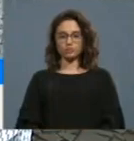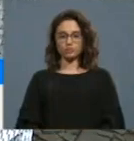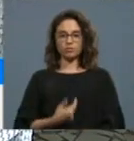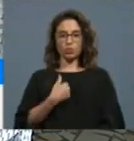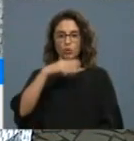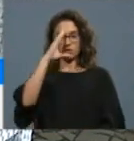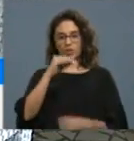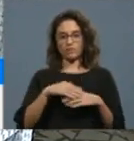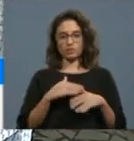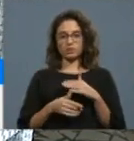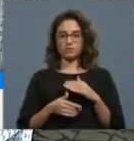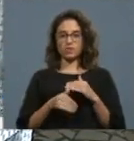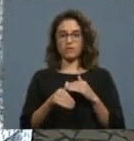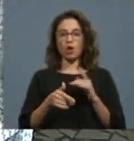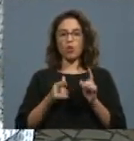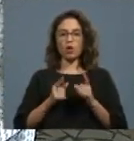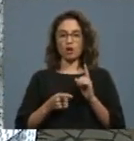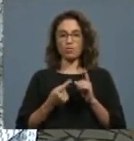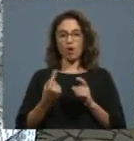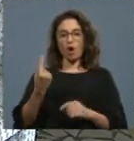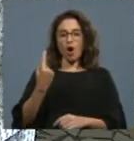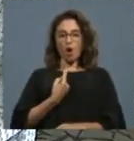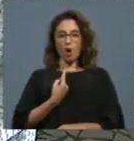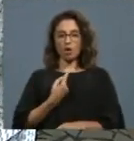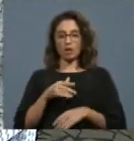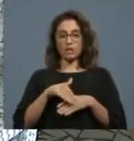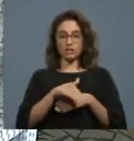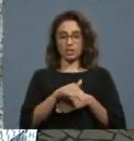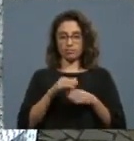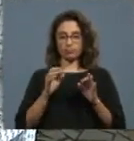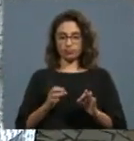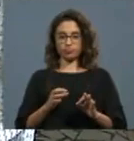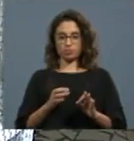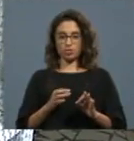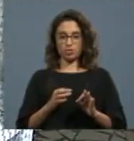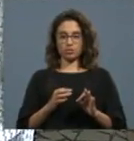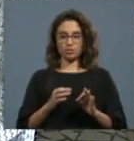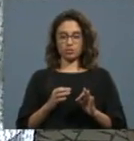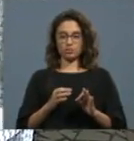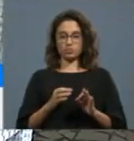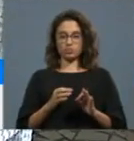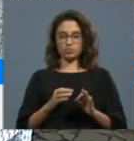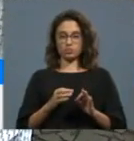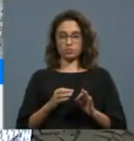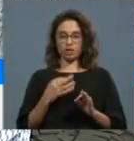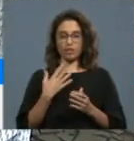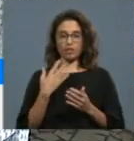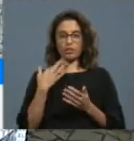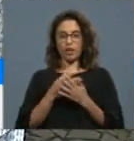fazer. Temos ordem para sair e até dia 20 vamos